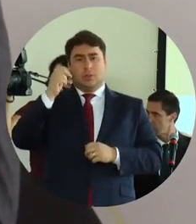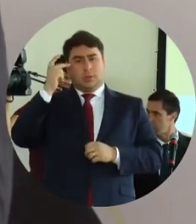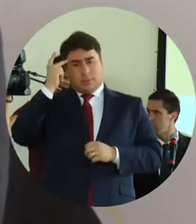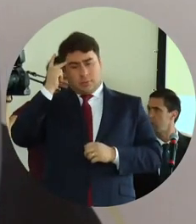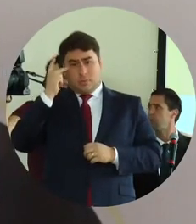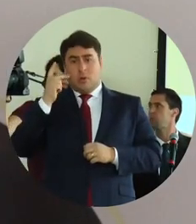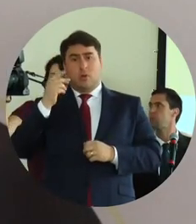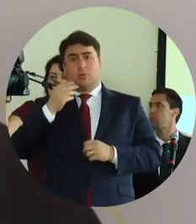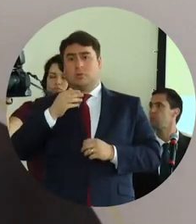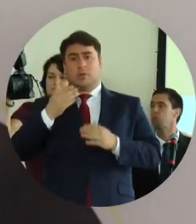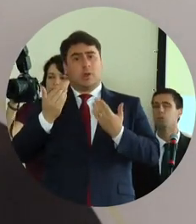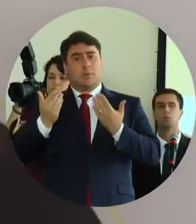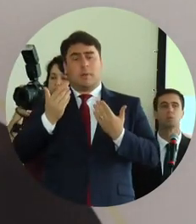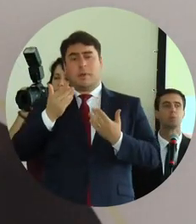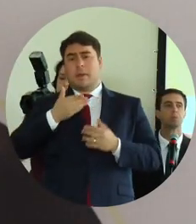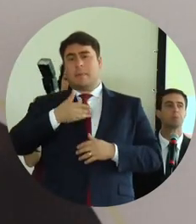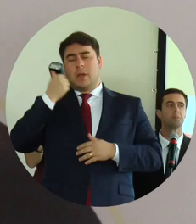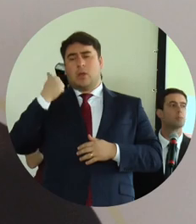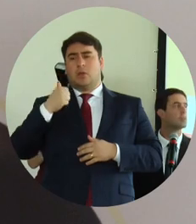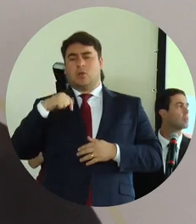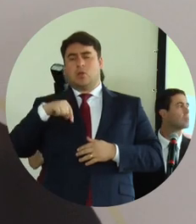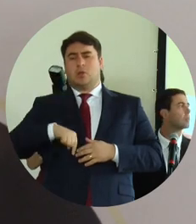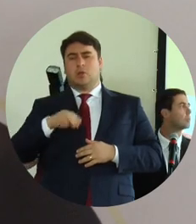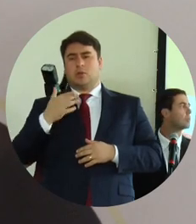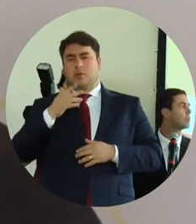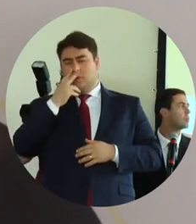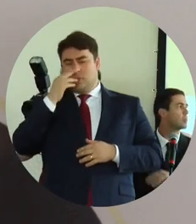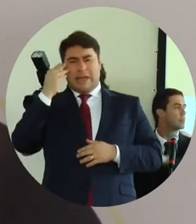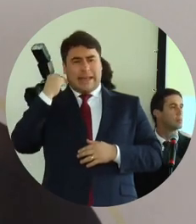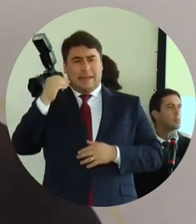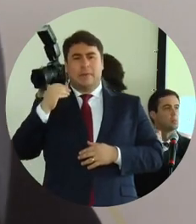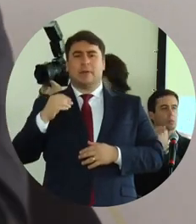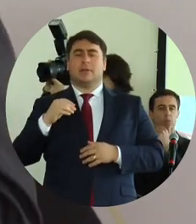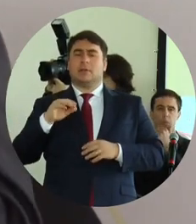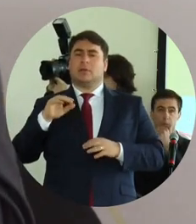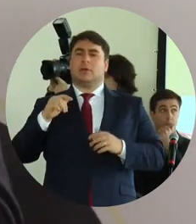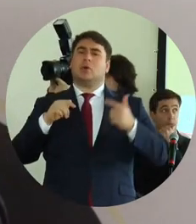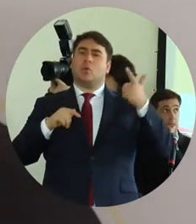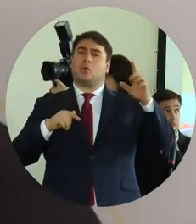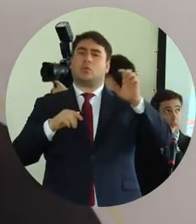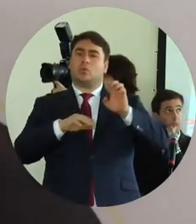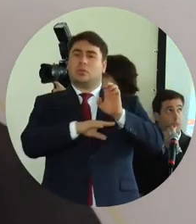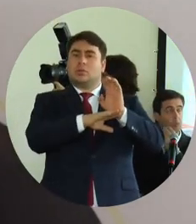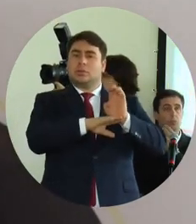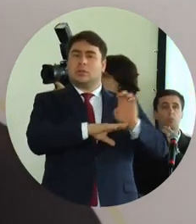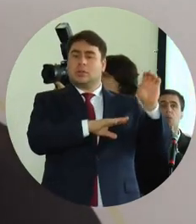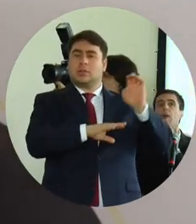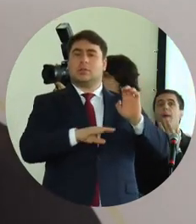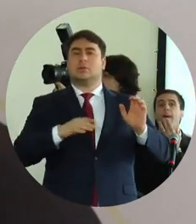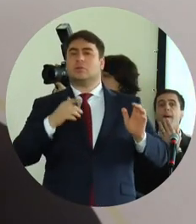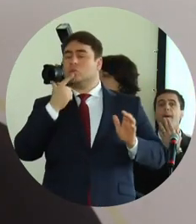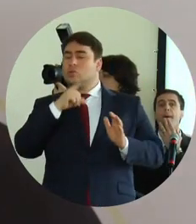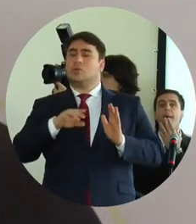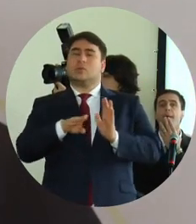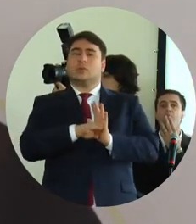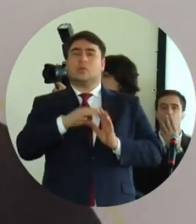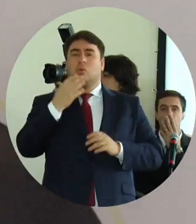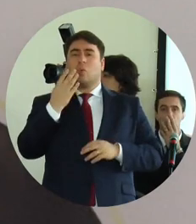média muito melhor, como bem lembrou aqui a professora Lina Mara, em relação a outros estados. Nós chegamos a